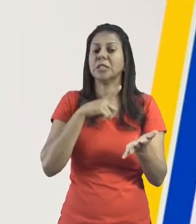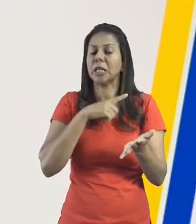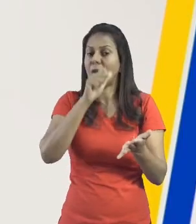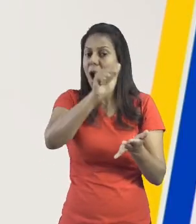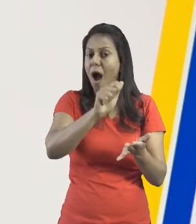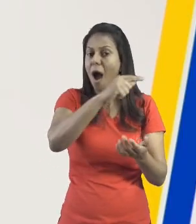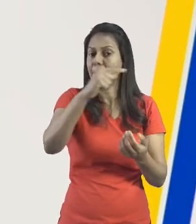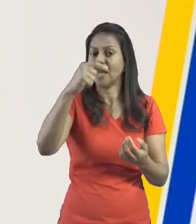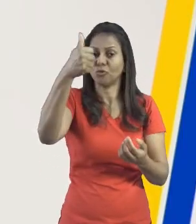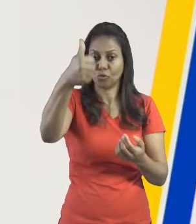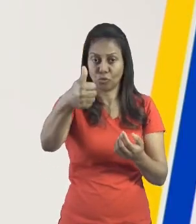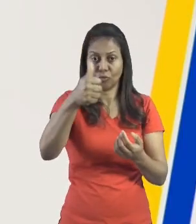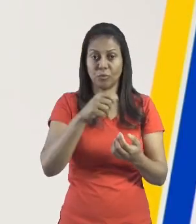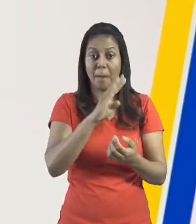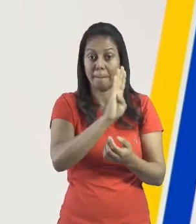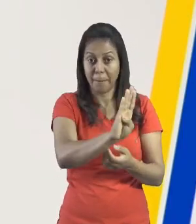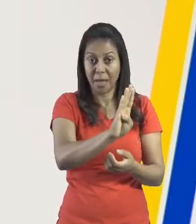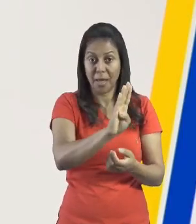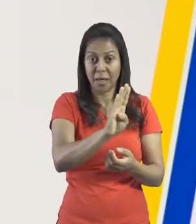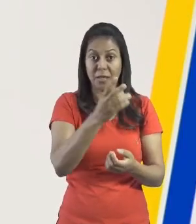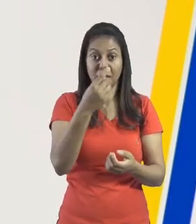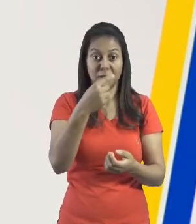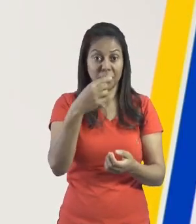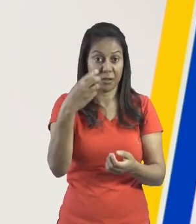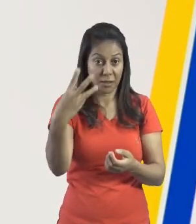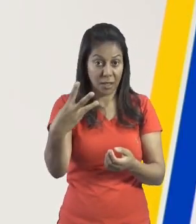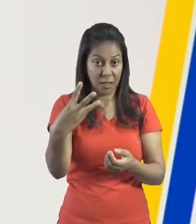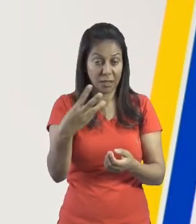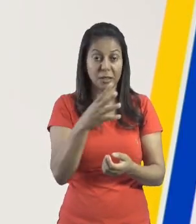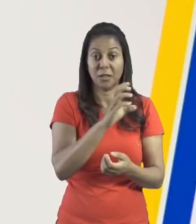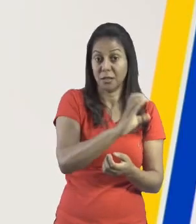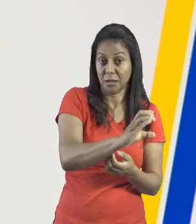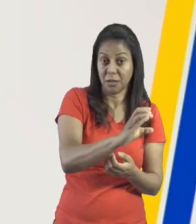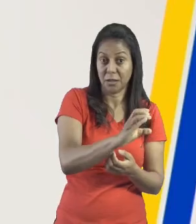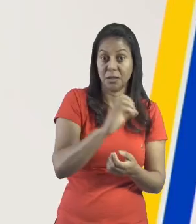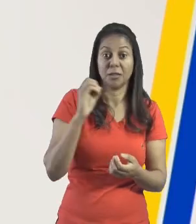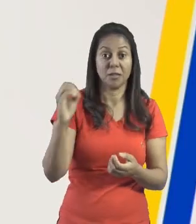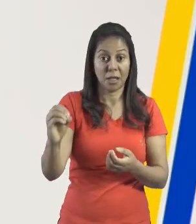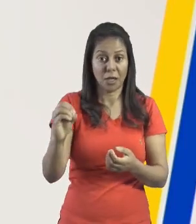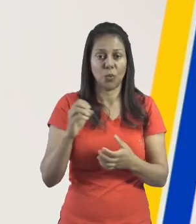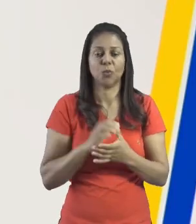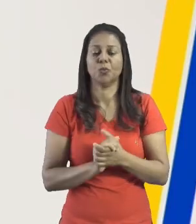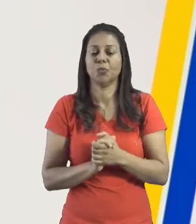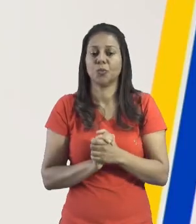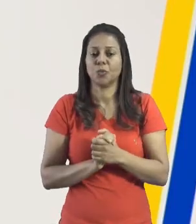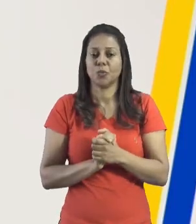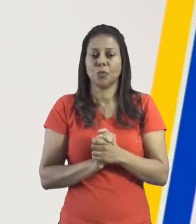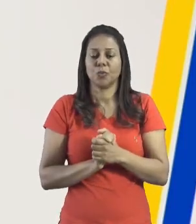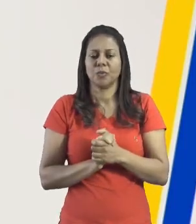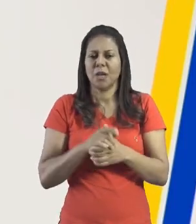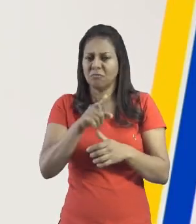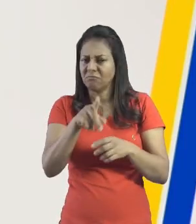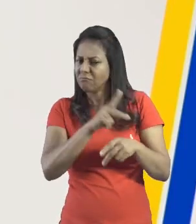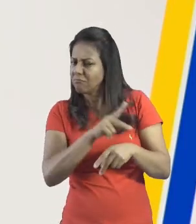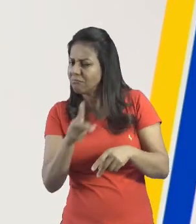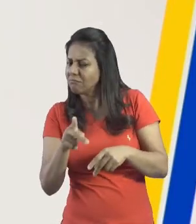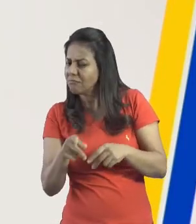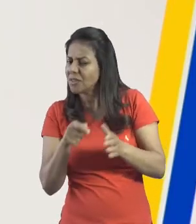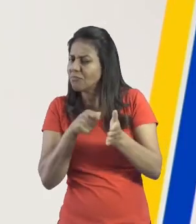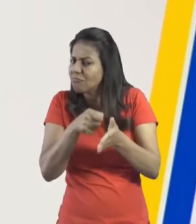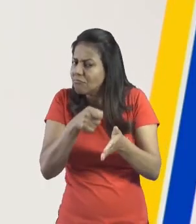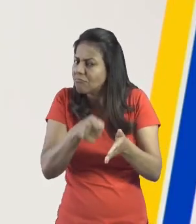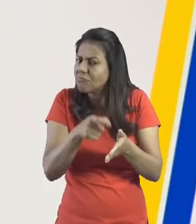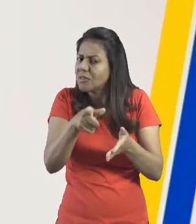menos 1, o B é 3 e o C é igual a 0. Você pode dizer, professor, você está insistindo muito